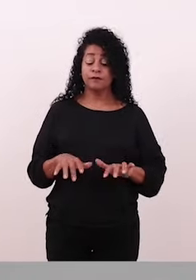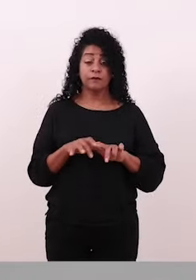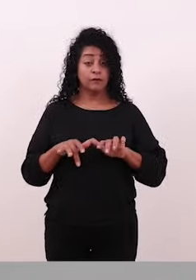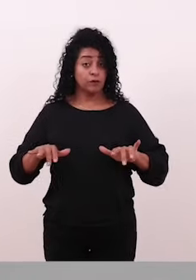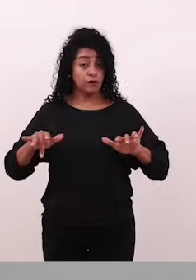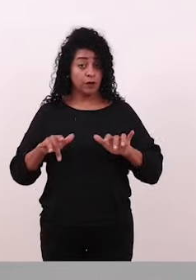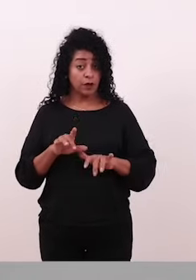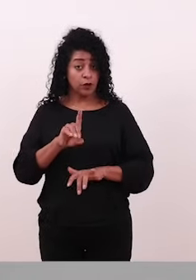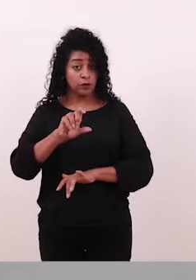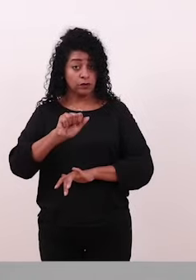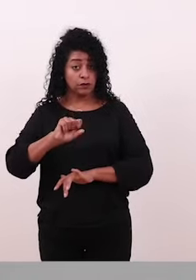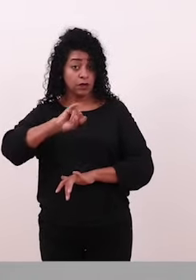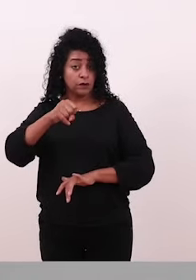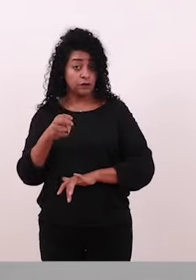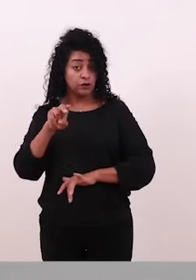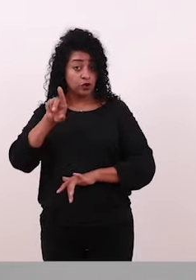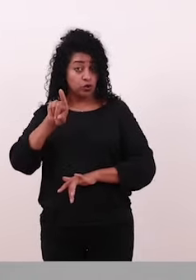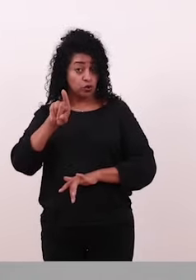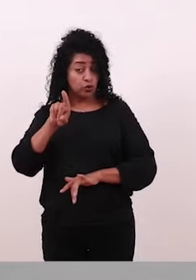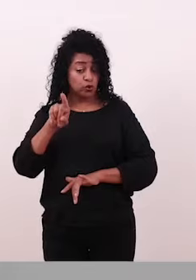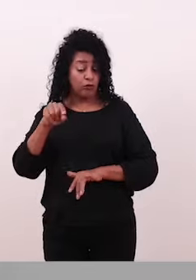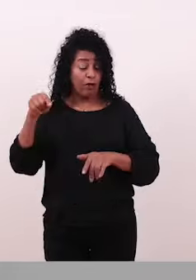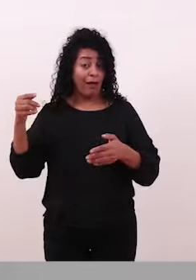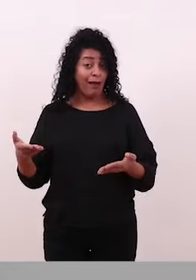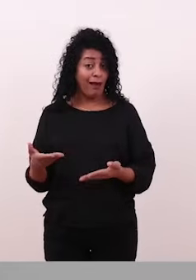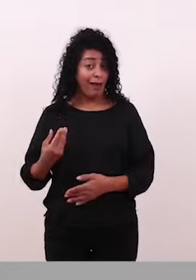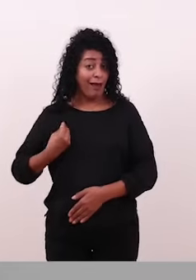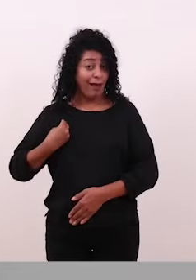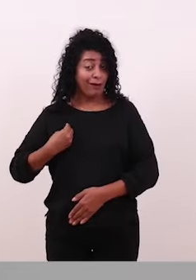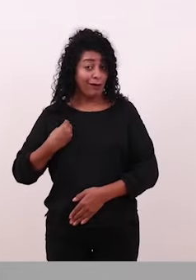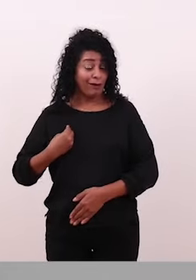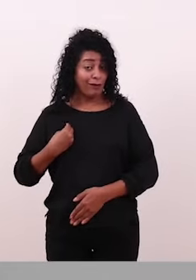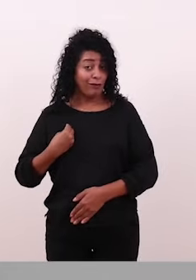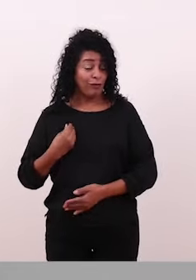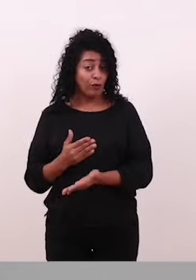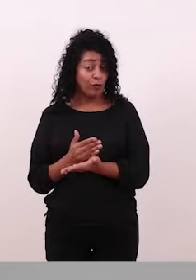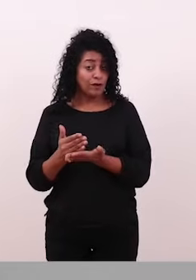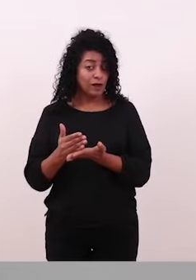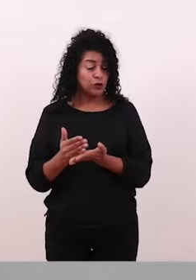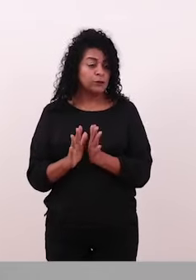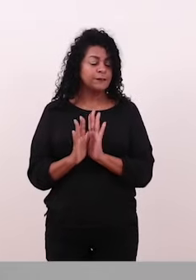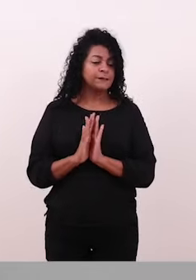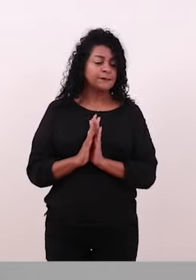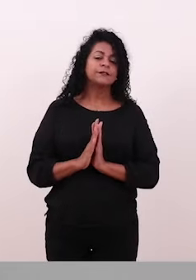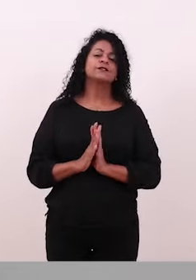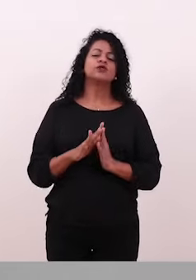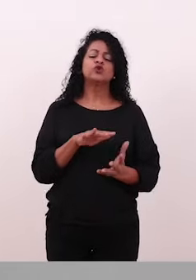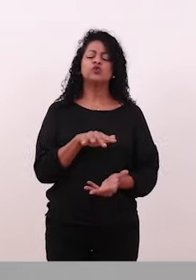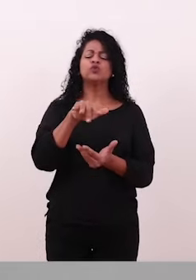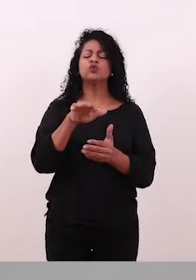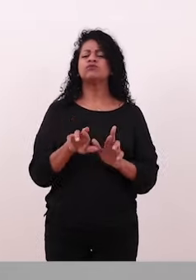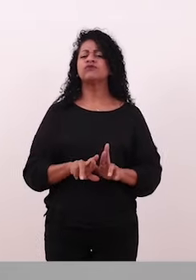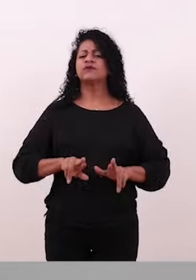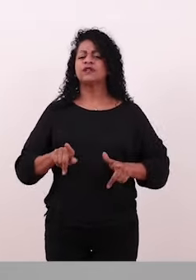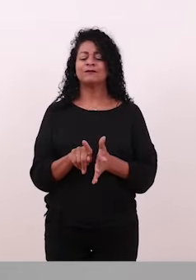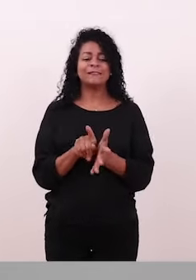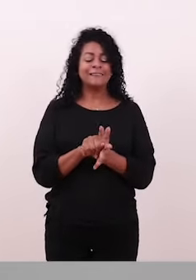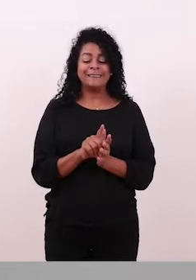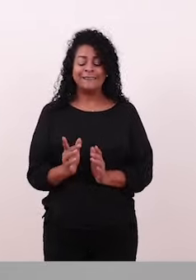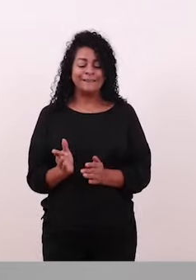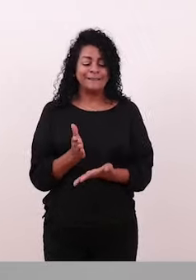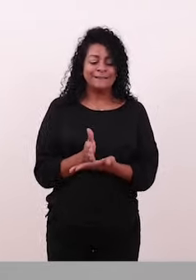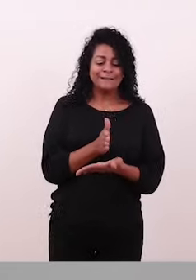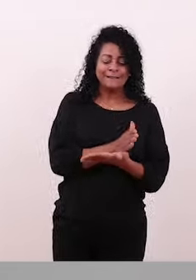e o piano da Ju, que estava começando aqui. E fui entrando em um novo mundo, um mundo que tinha muito, eu tinha que entender muito dessa